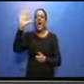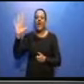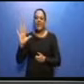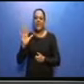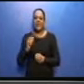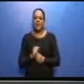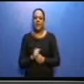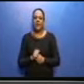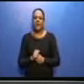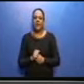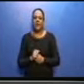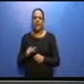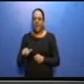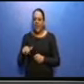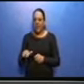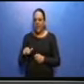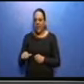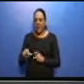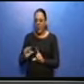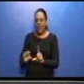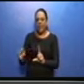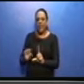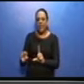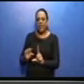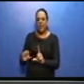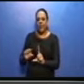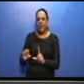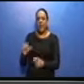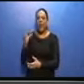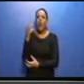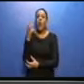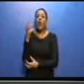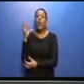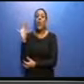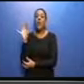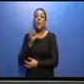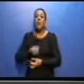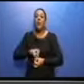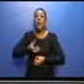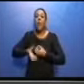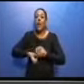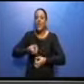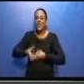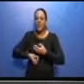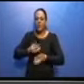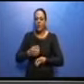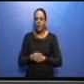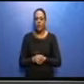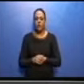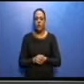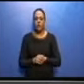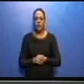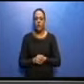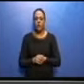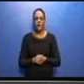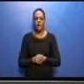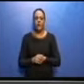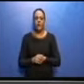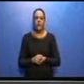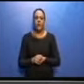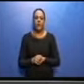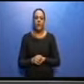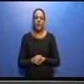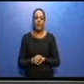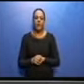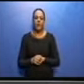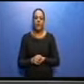né, dessas regiões. Vamos ler cada um deles só para vocês terem a dimensão da quantidade, né, de climas que se tem nessa região.